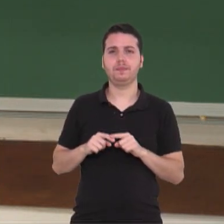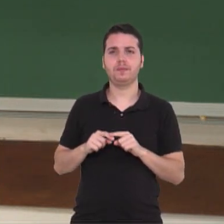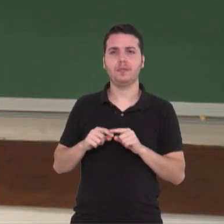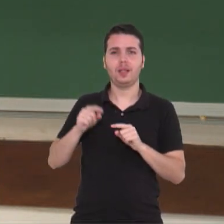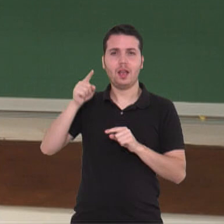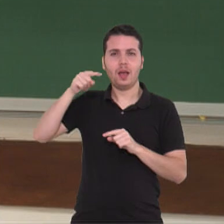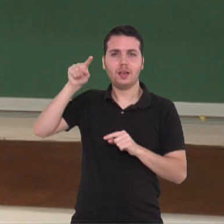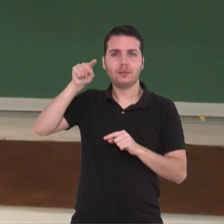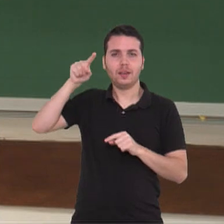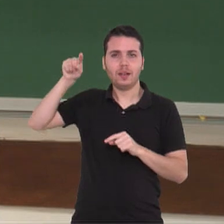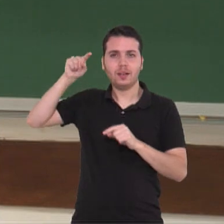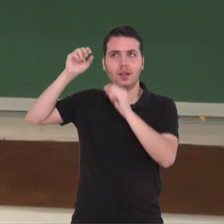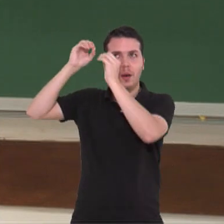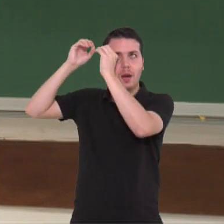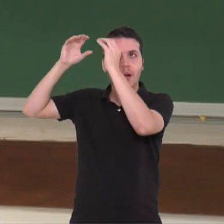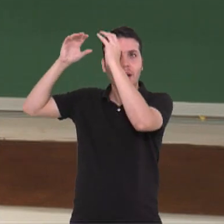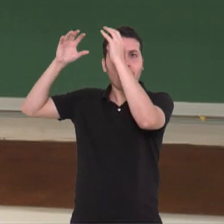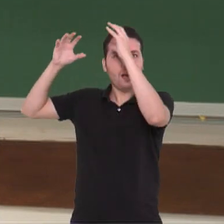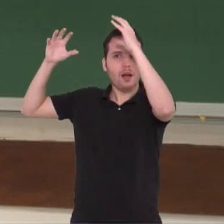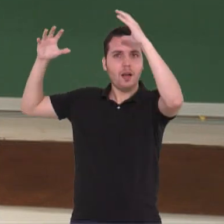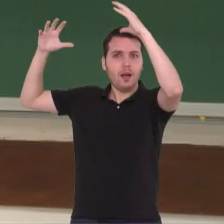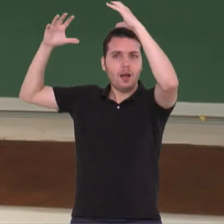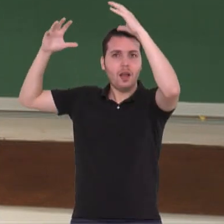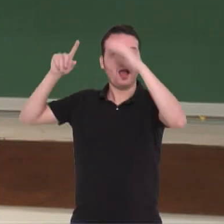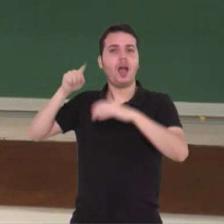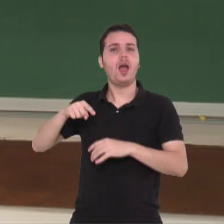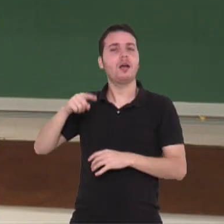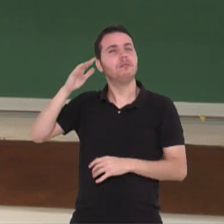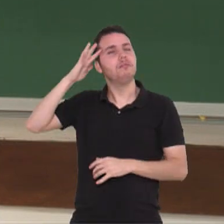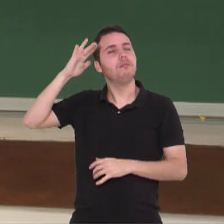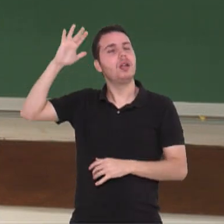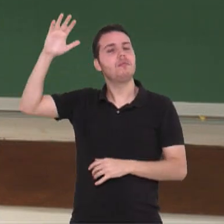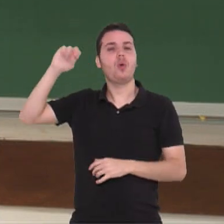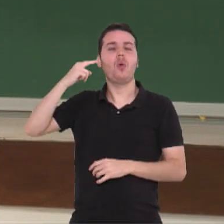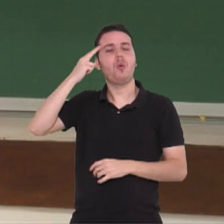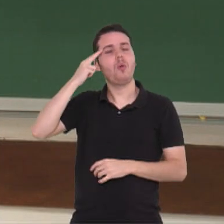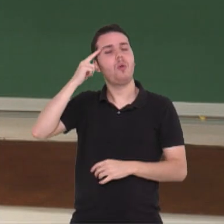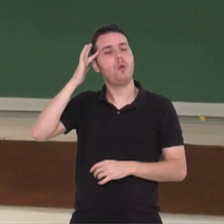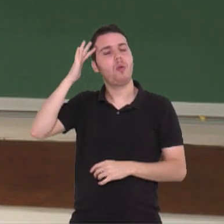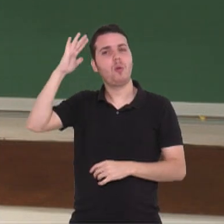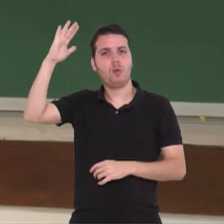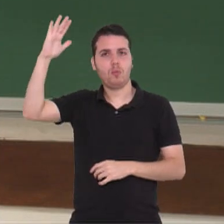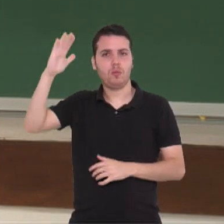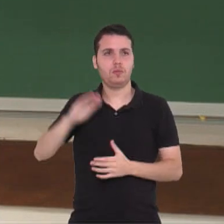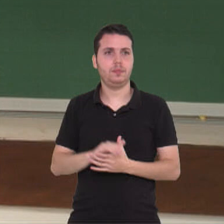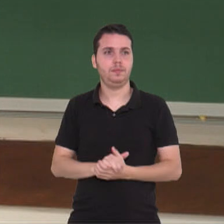como pensamento. Então, aqui nós temos alguns tipos de balões.